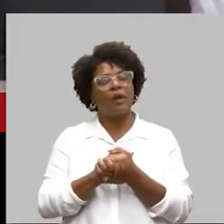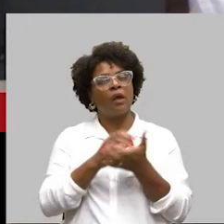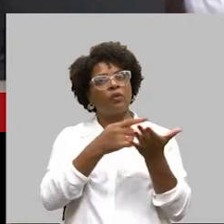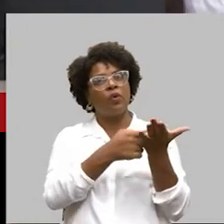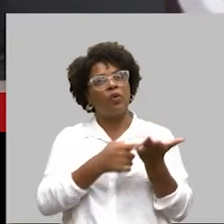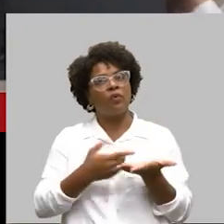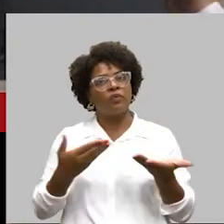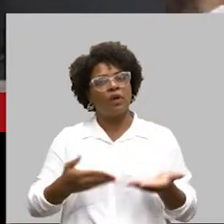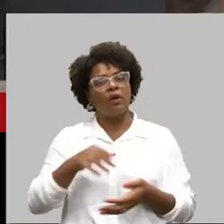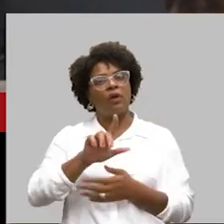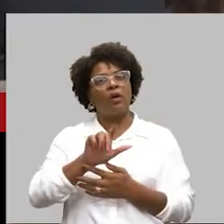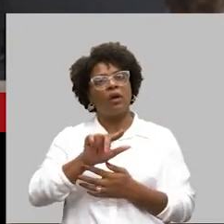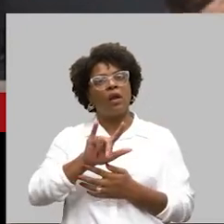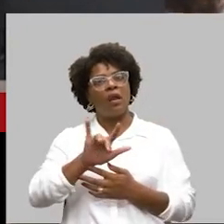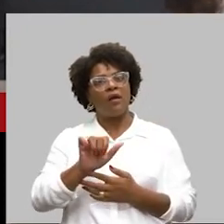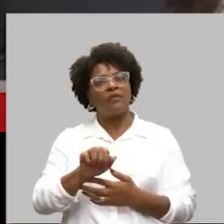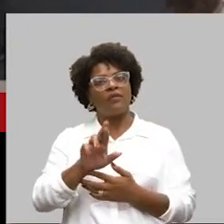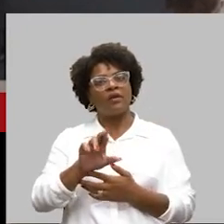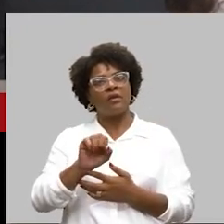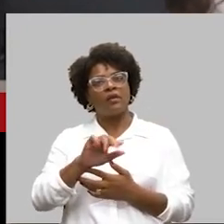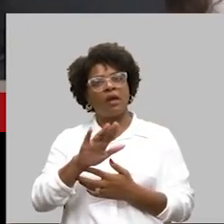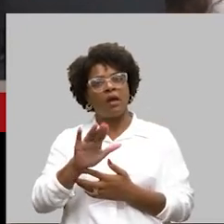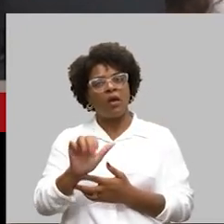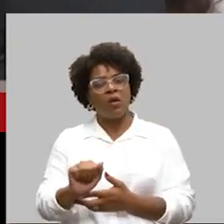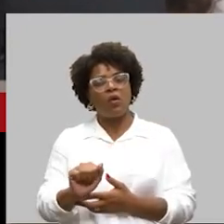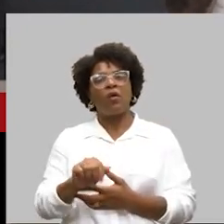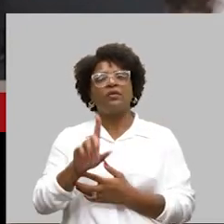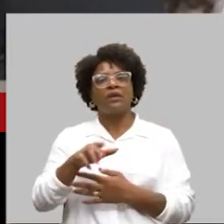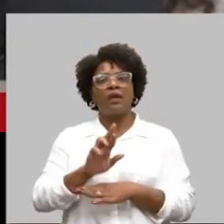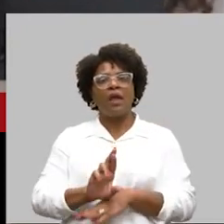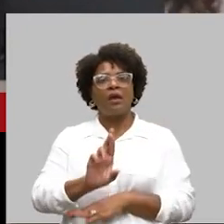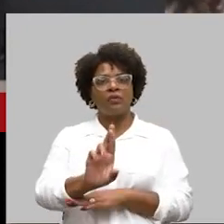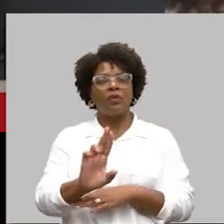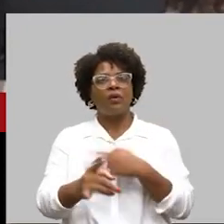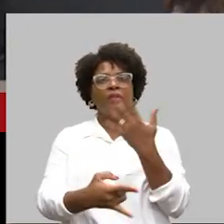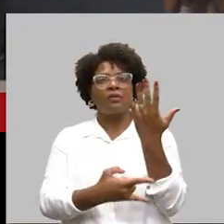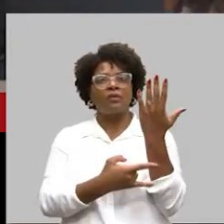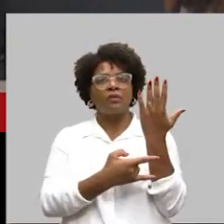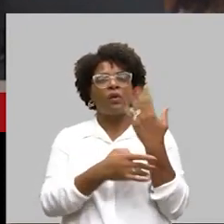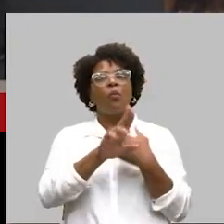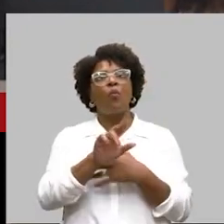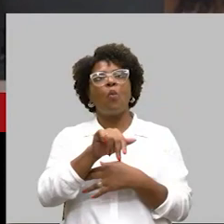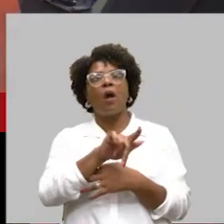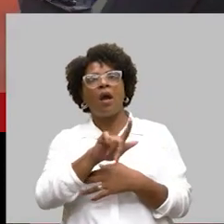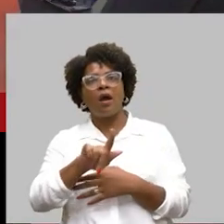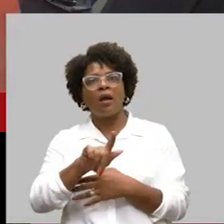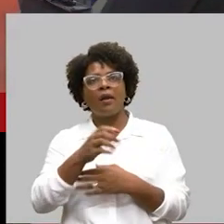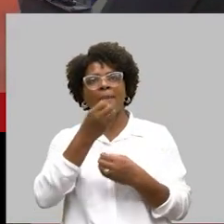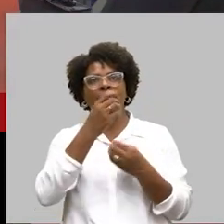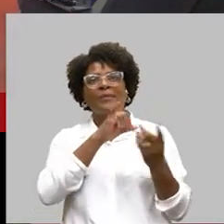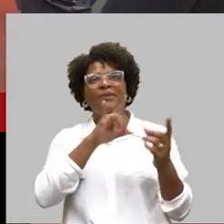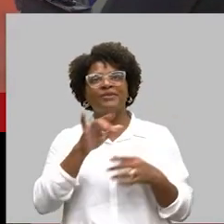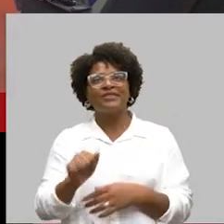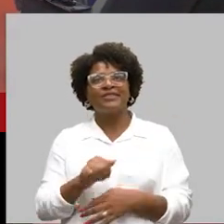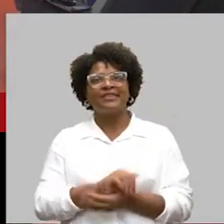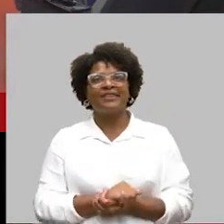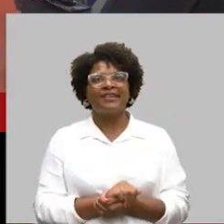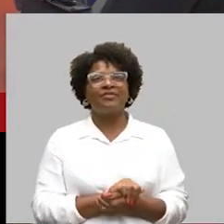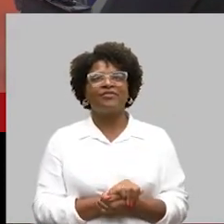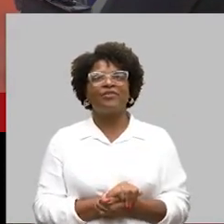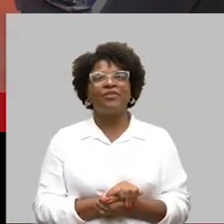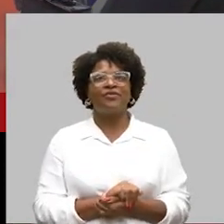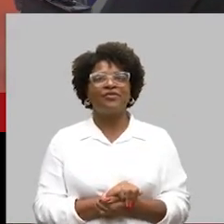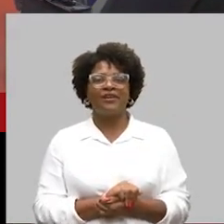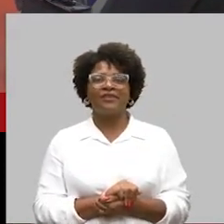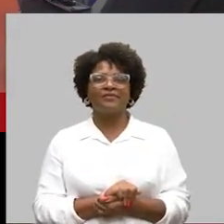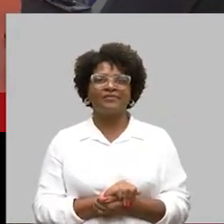Lavinia Rosa Rodrigues reitora da Universidade do Estado de Minas Gerais o Eng Bom dia Lavinha Bom dia a todas